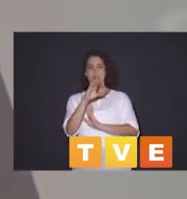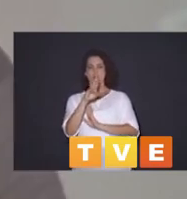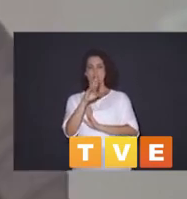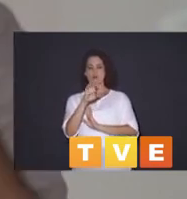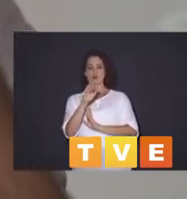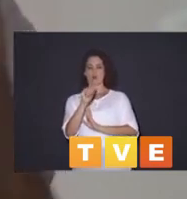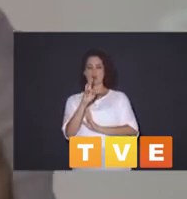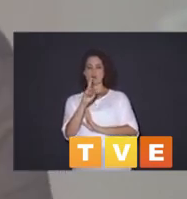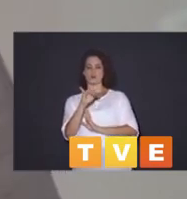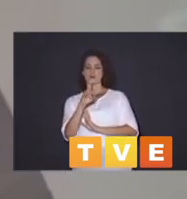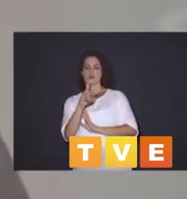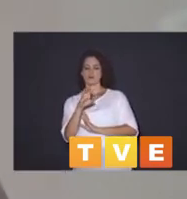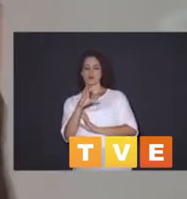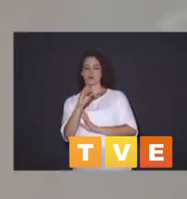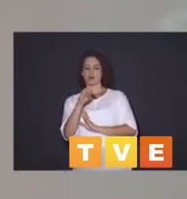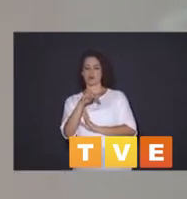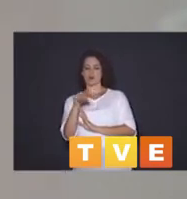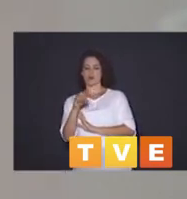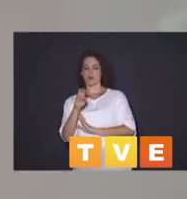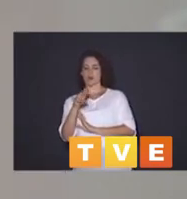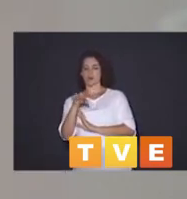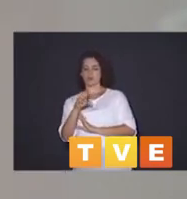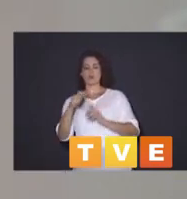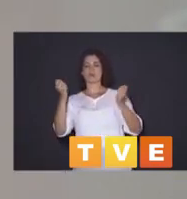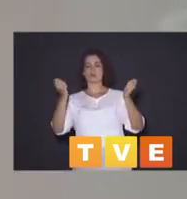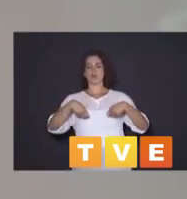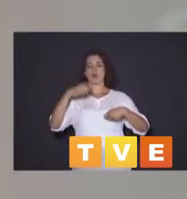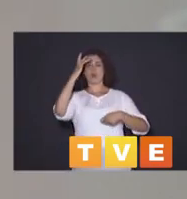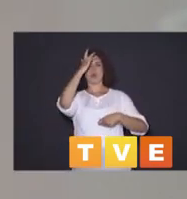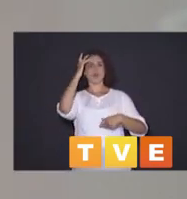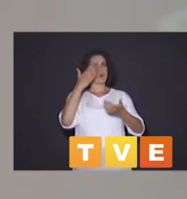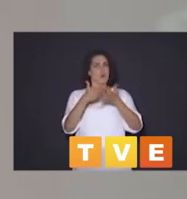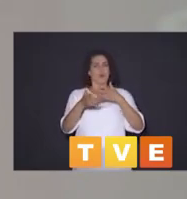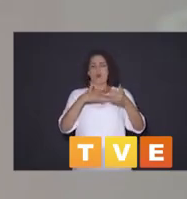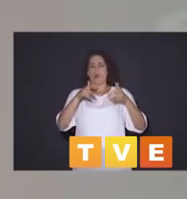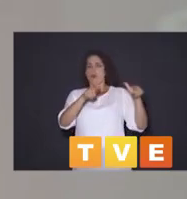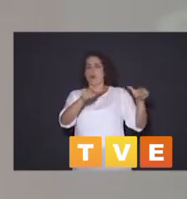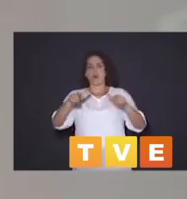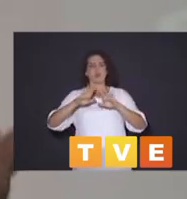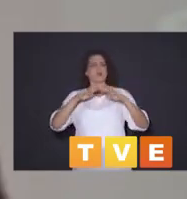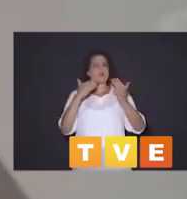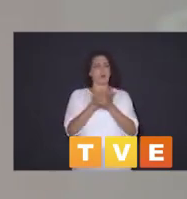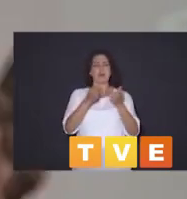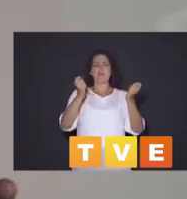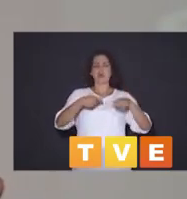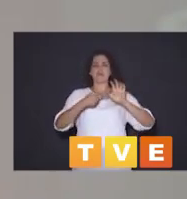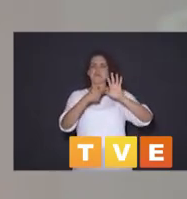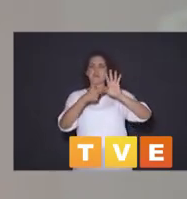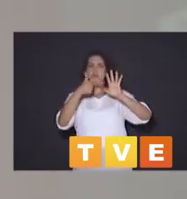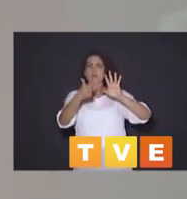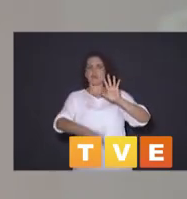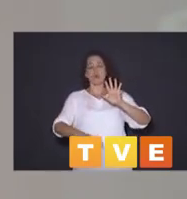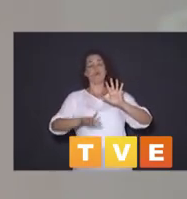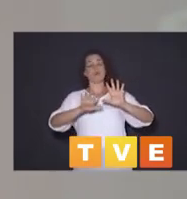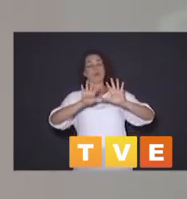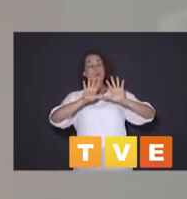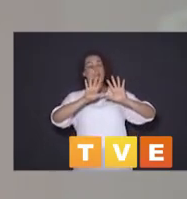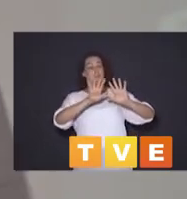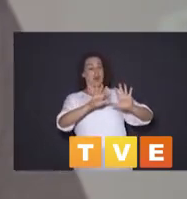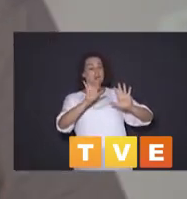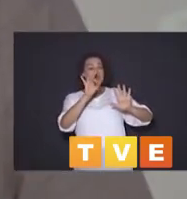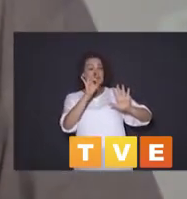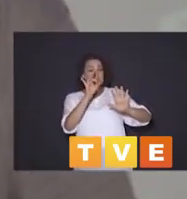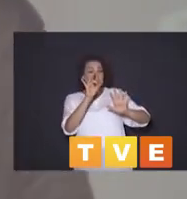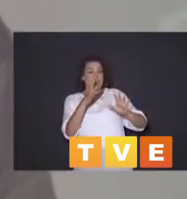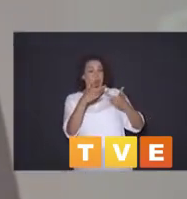nas escolas ou em qualquer lugar possa remixar e trabalhar isso é muito bacana mas não é só de coisa bacana que